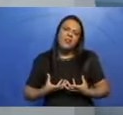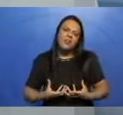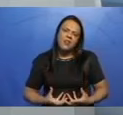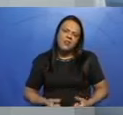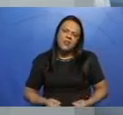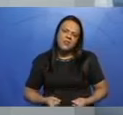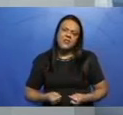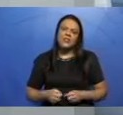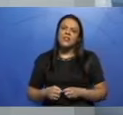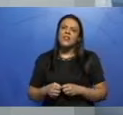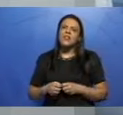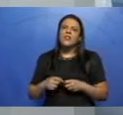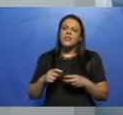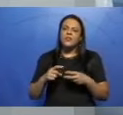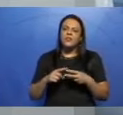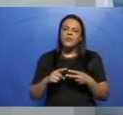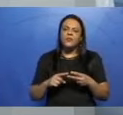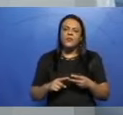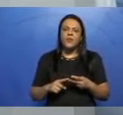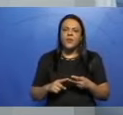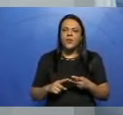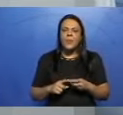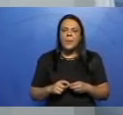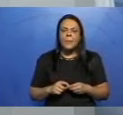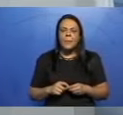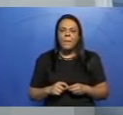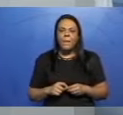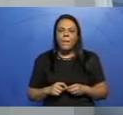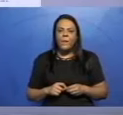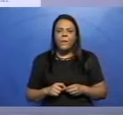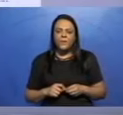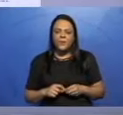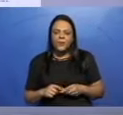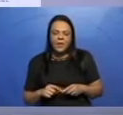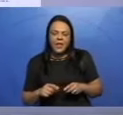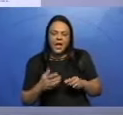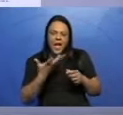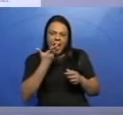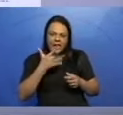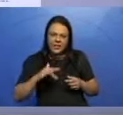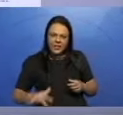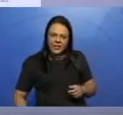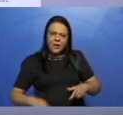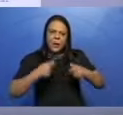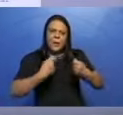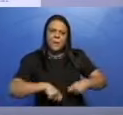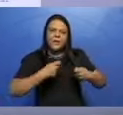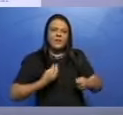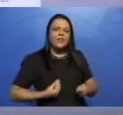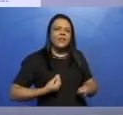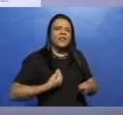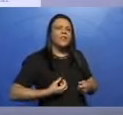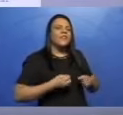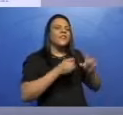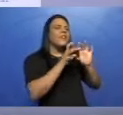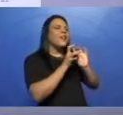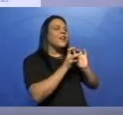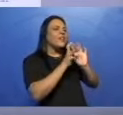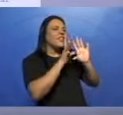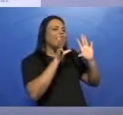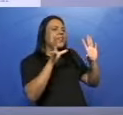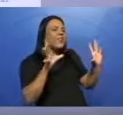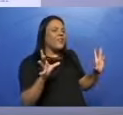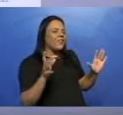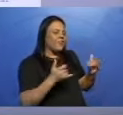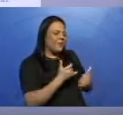sentido. Do trabalho infantil para viver de forma plena, tranquila a sua infância, com tempo para